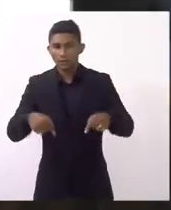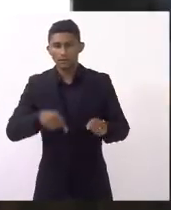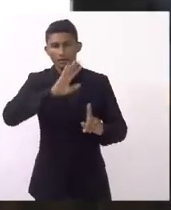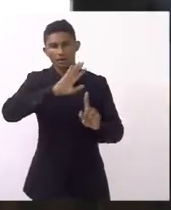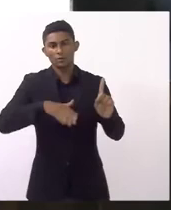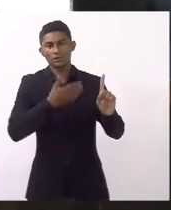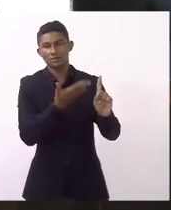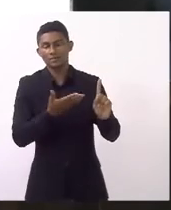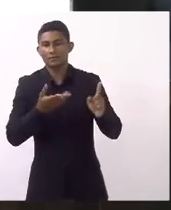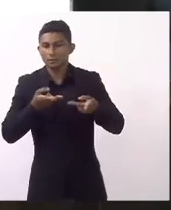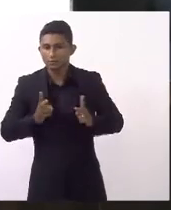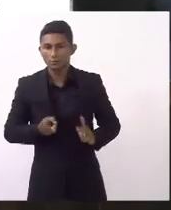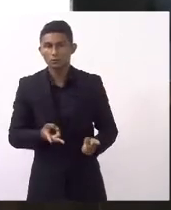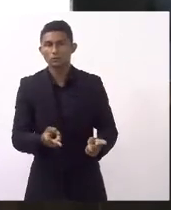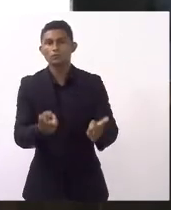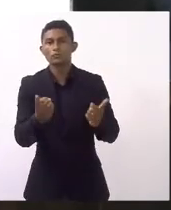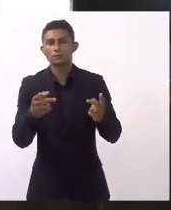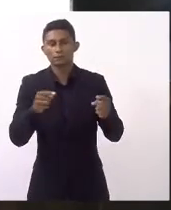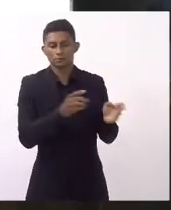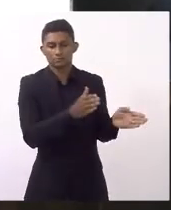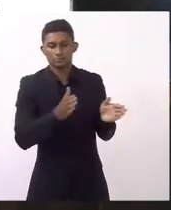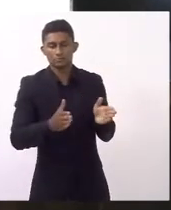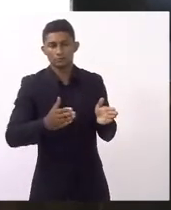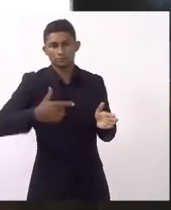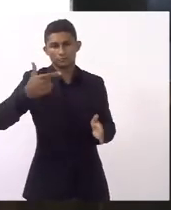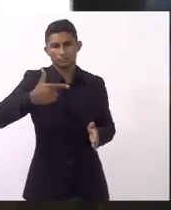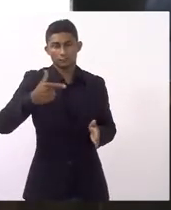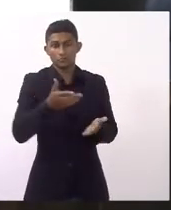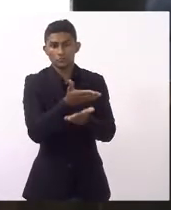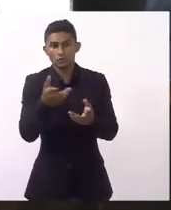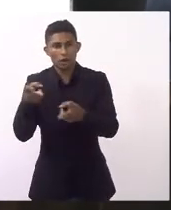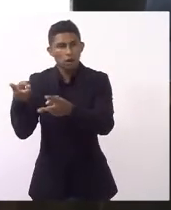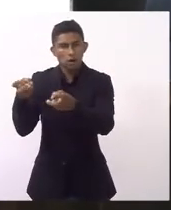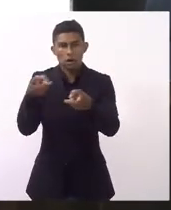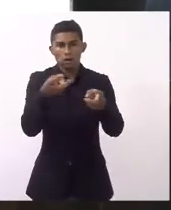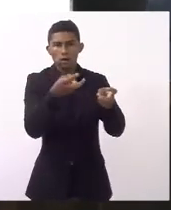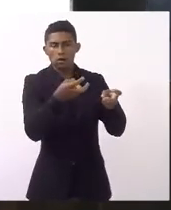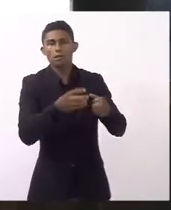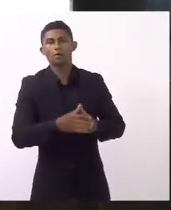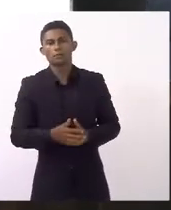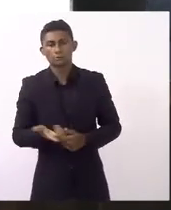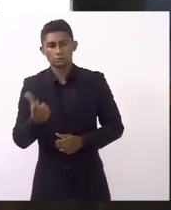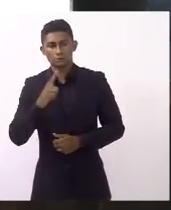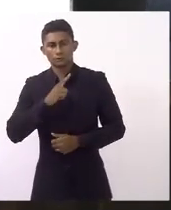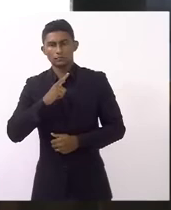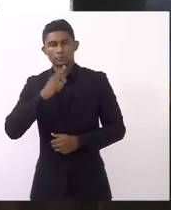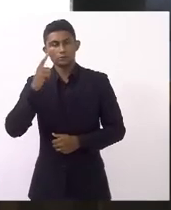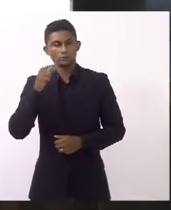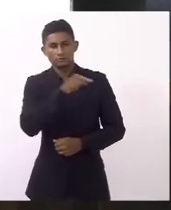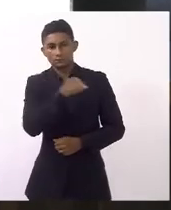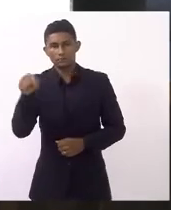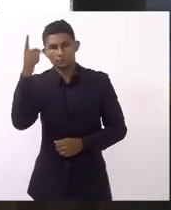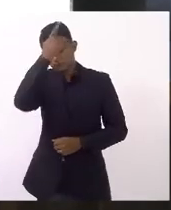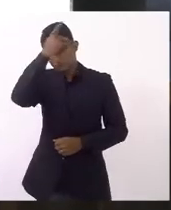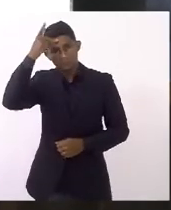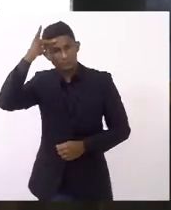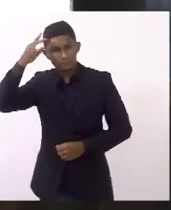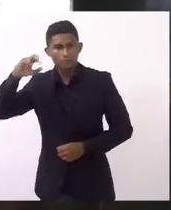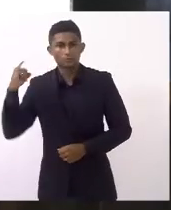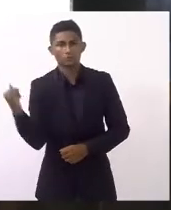nesse segundo bloco e vocês podem notar o quanto que são pessoas queridas e importantes